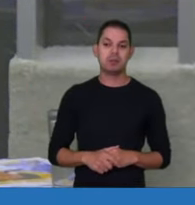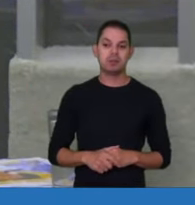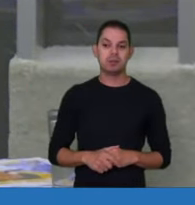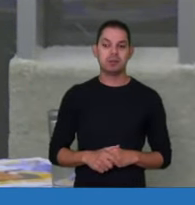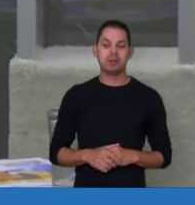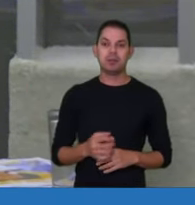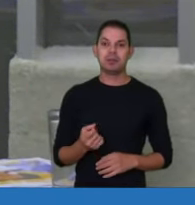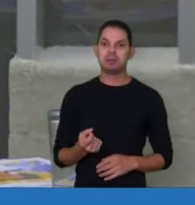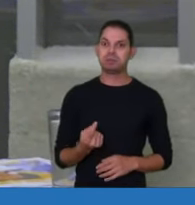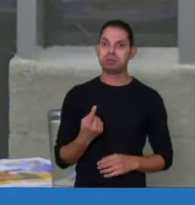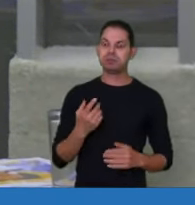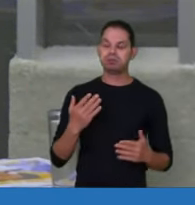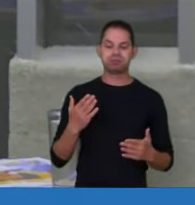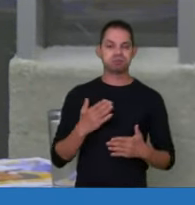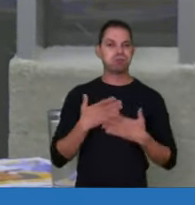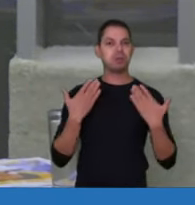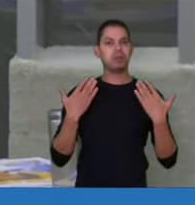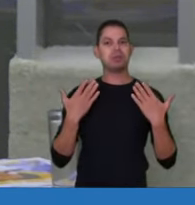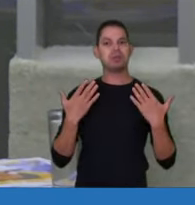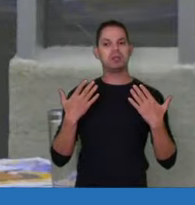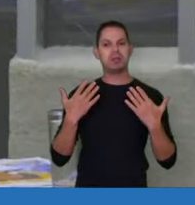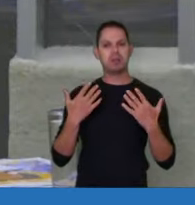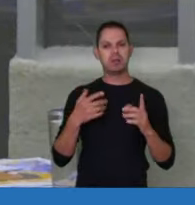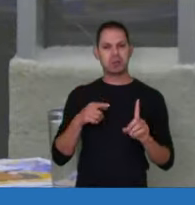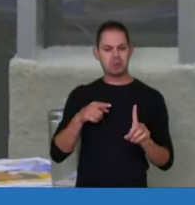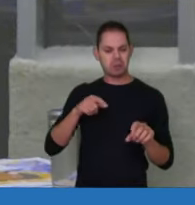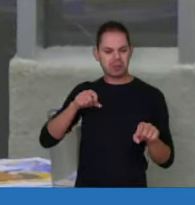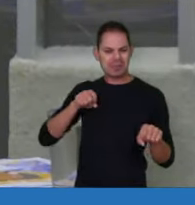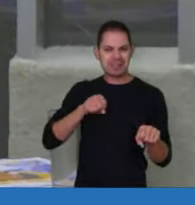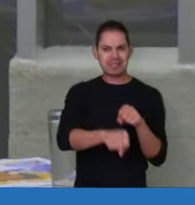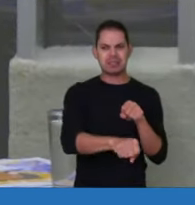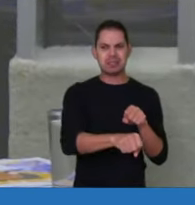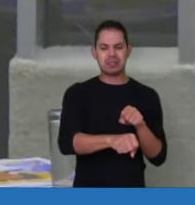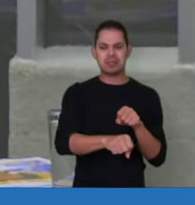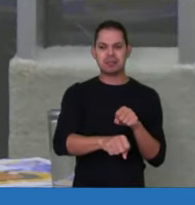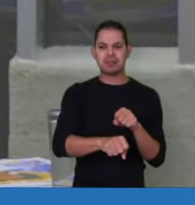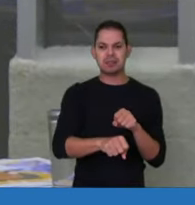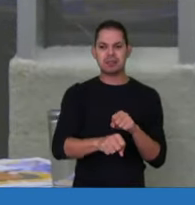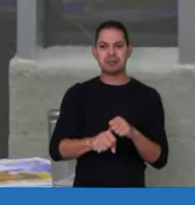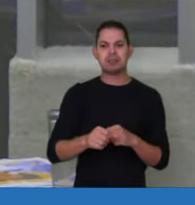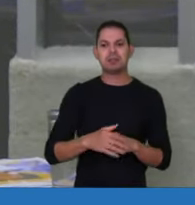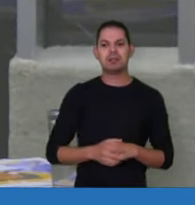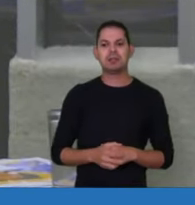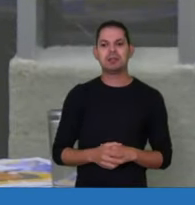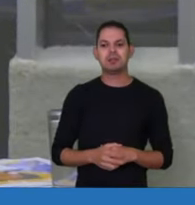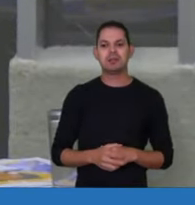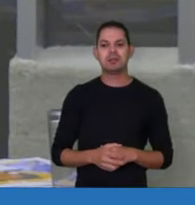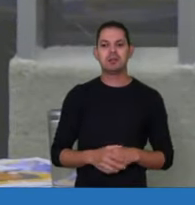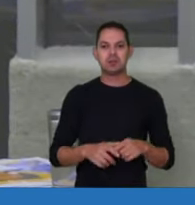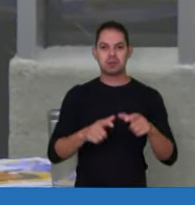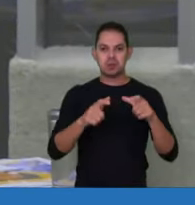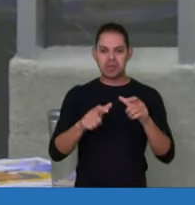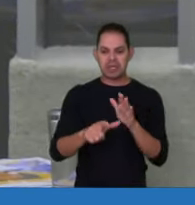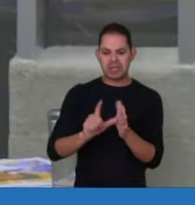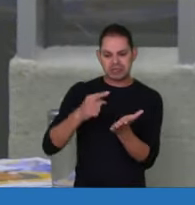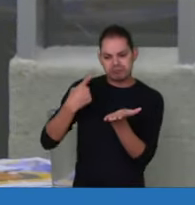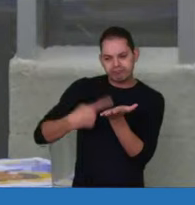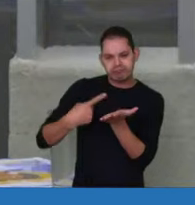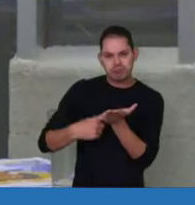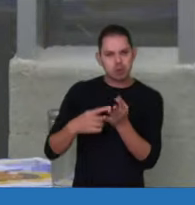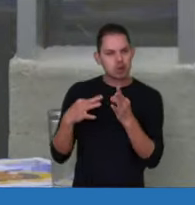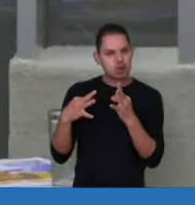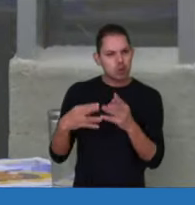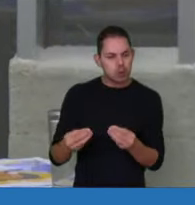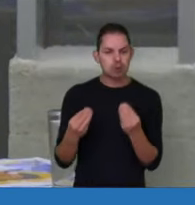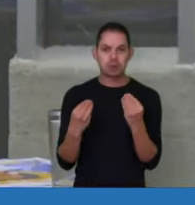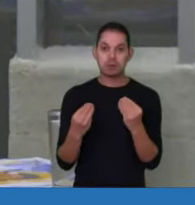escândalo. Um assassinato com nome e endereço. Por isso, minha